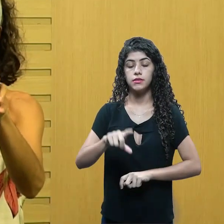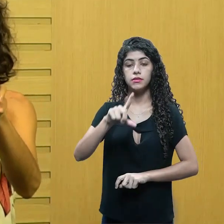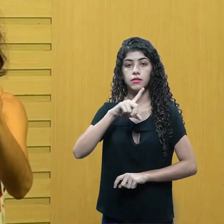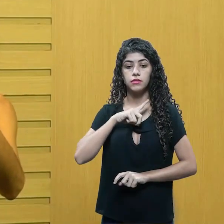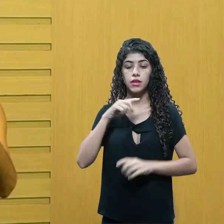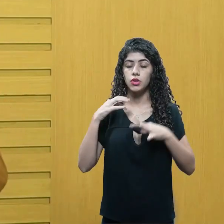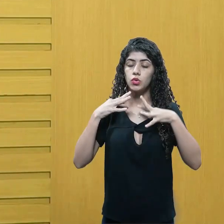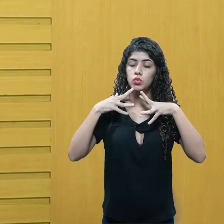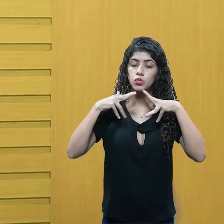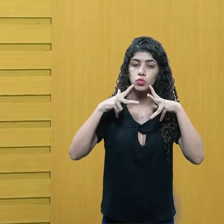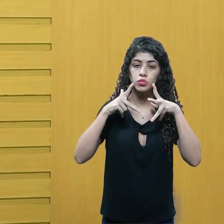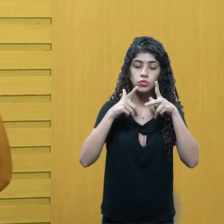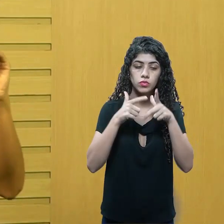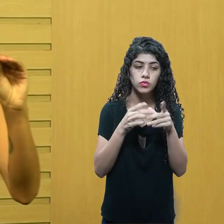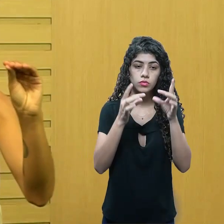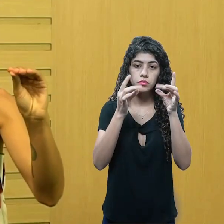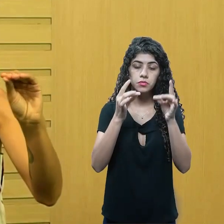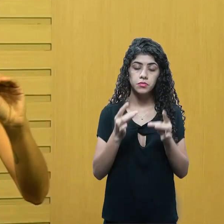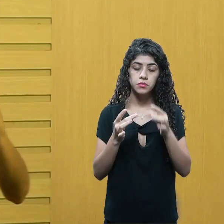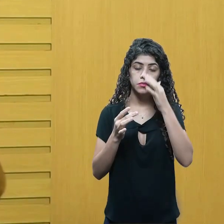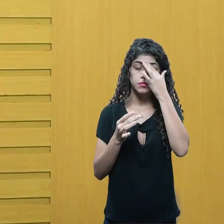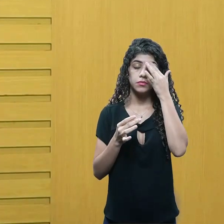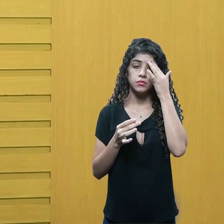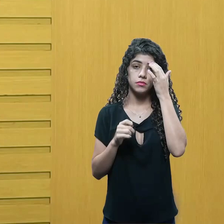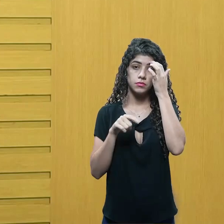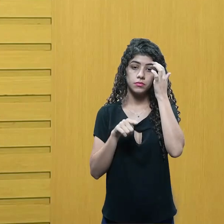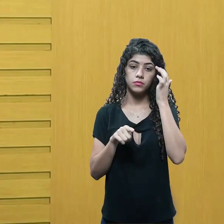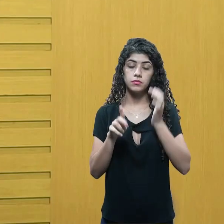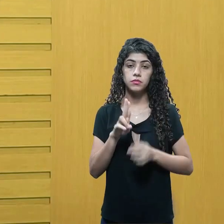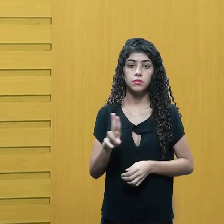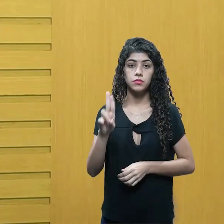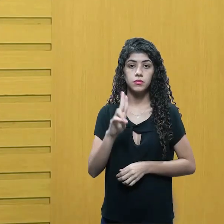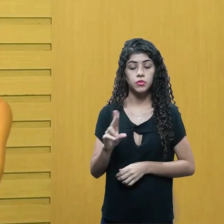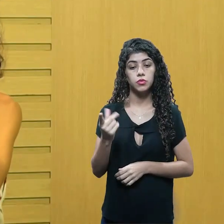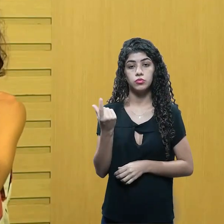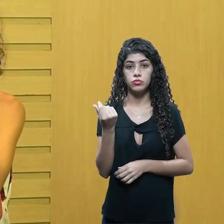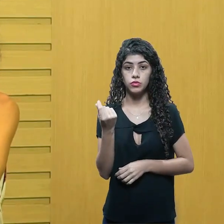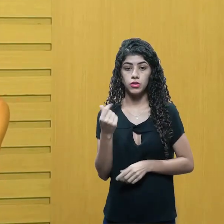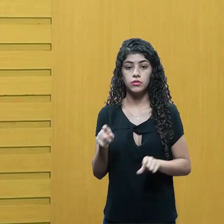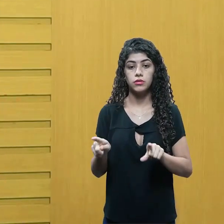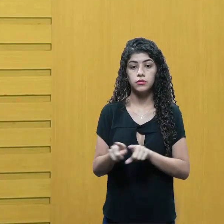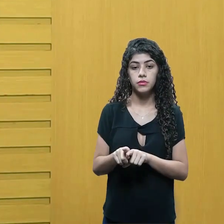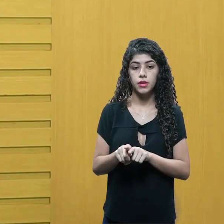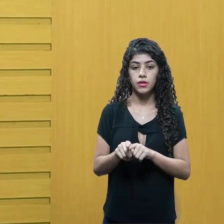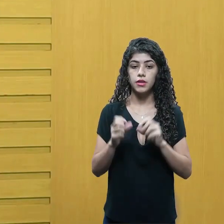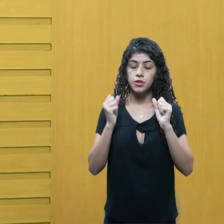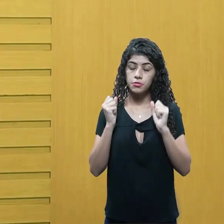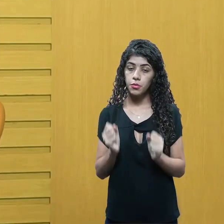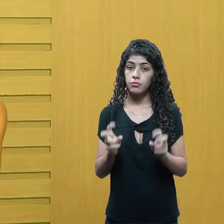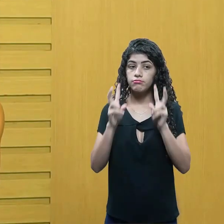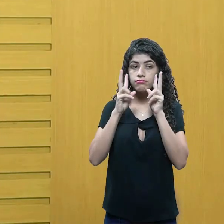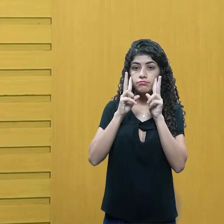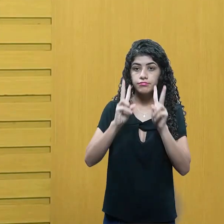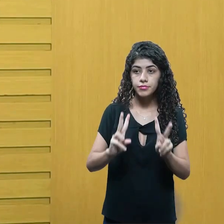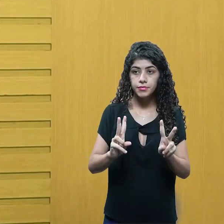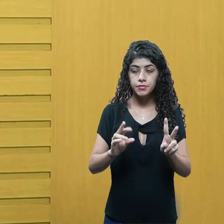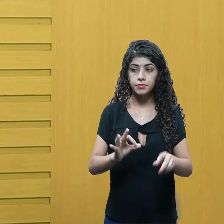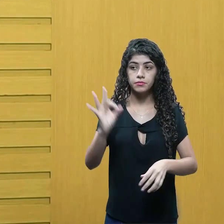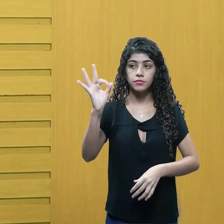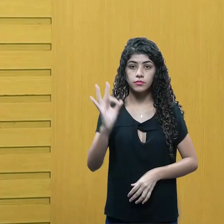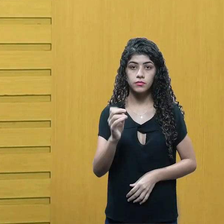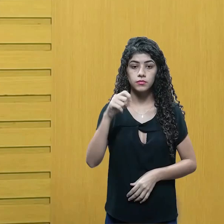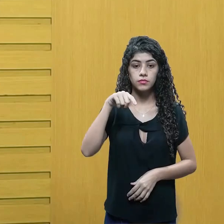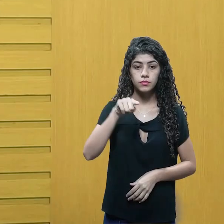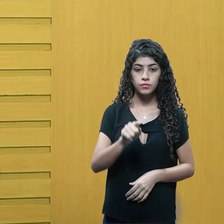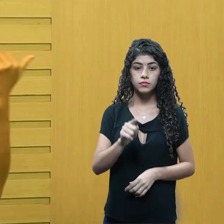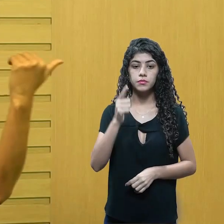precisa conter todas essas notas fiscais de que você gastou esse recurso, e aí a gente vai poder ver